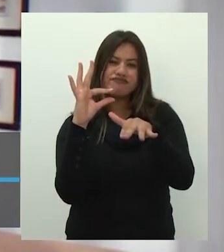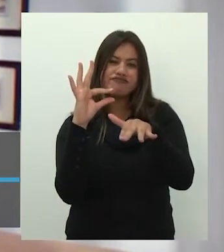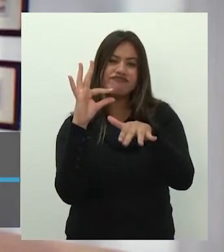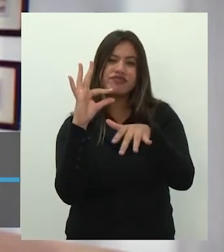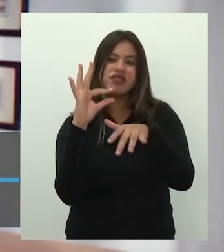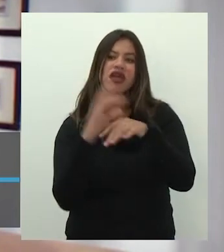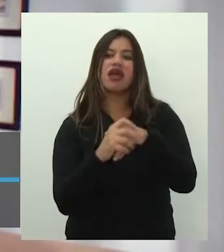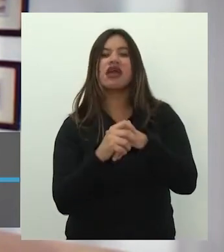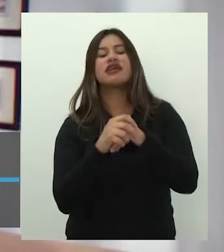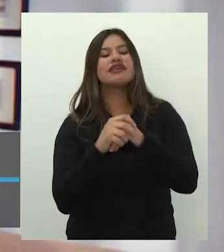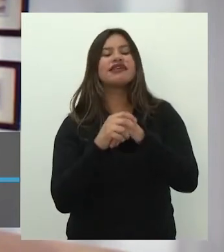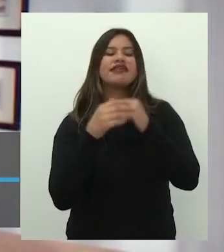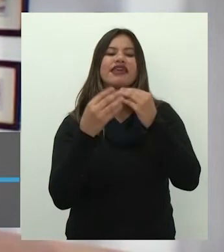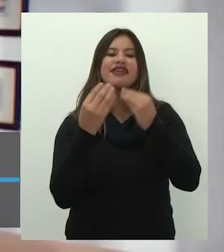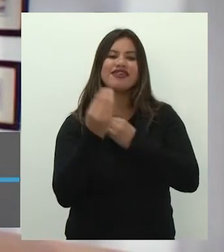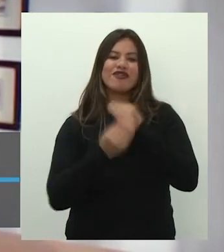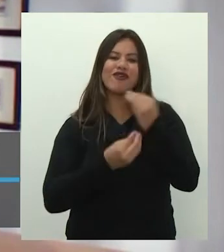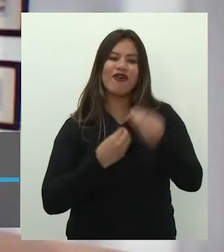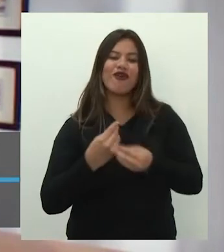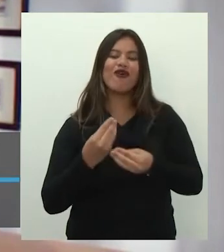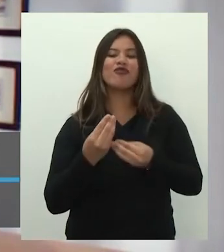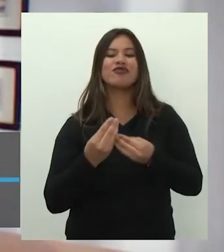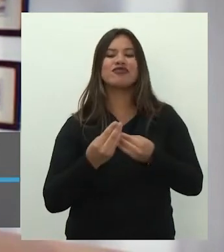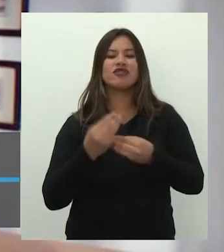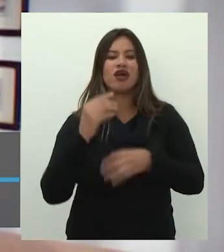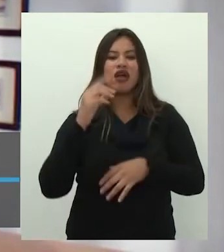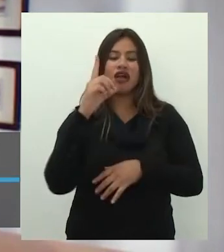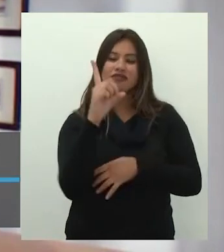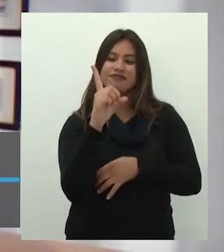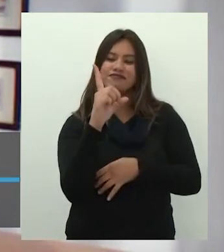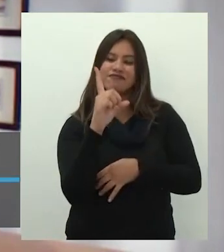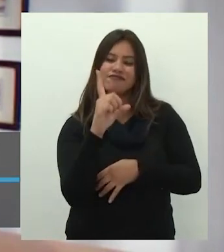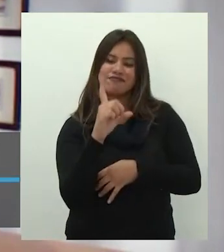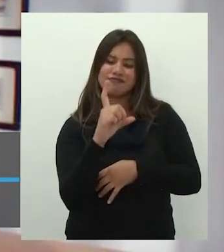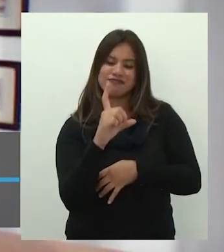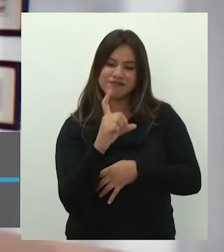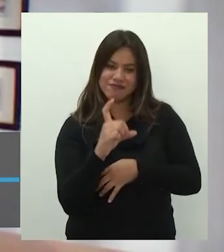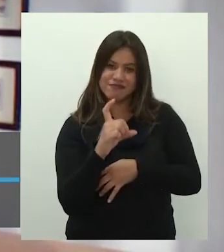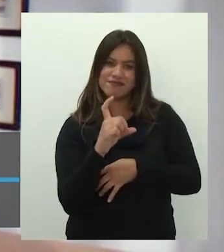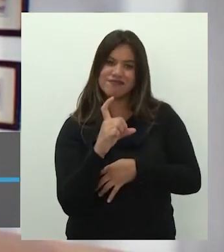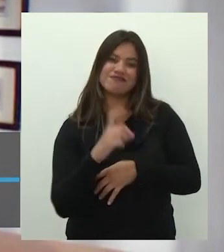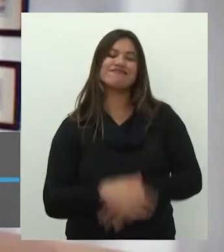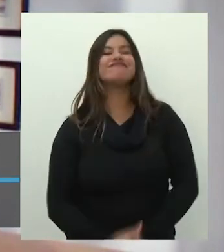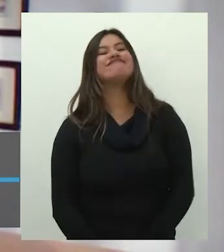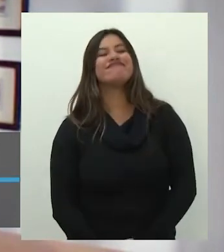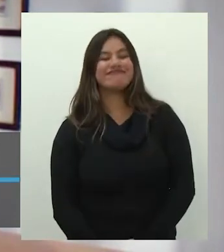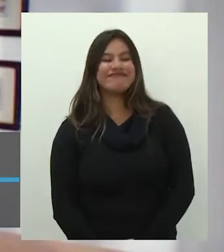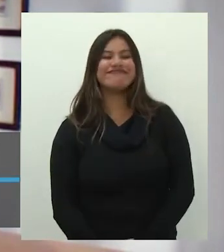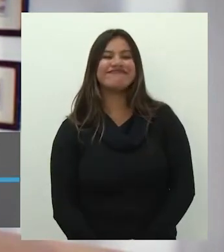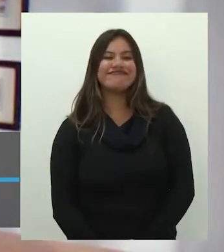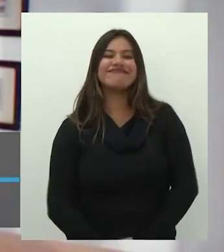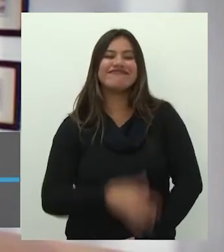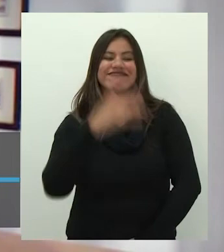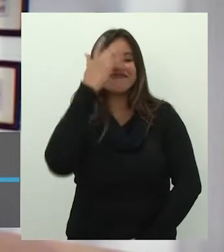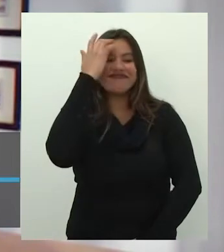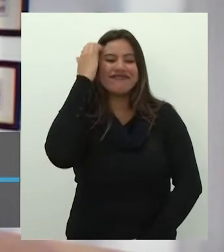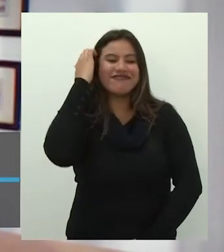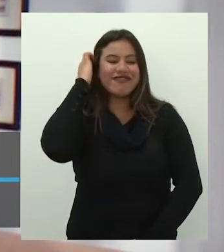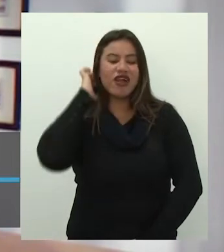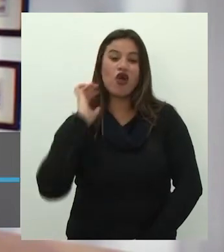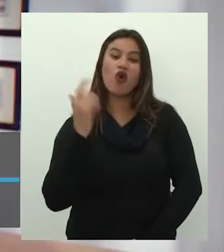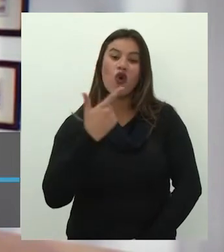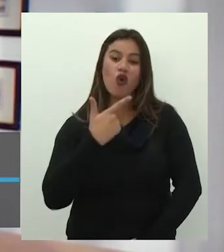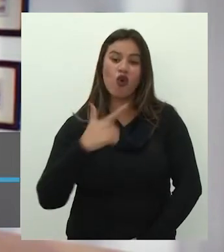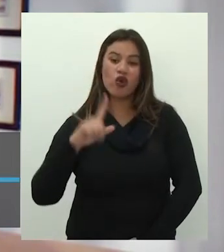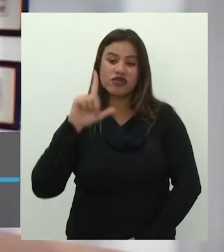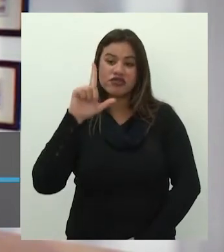E isso faz nós diminuirmos de altura. Uma outra coisa que faz a gente diminuir é